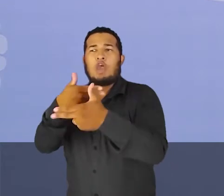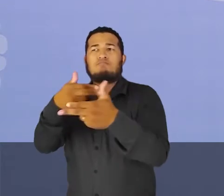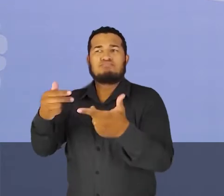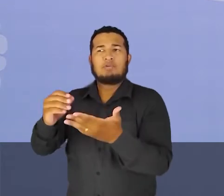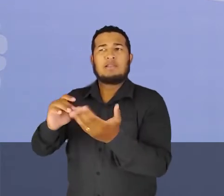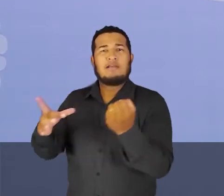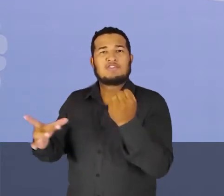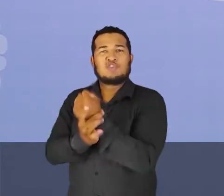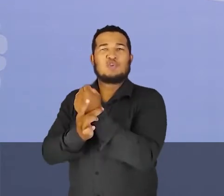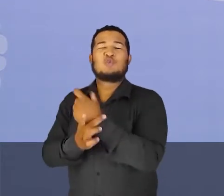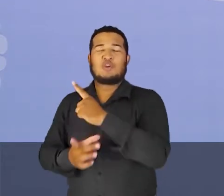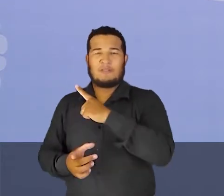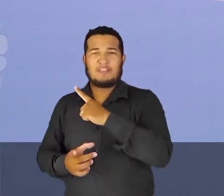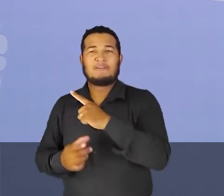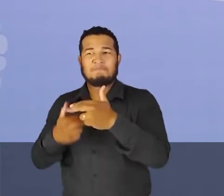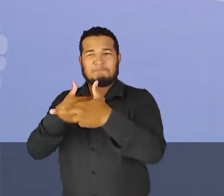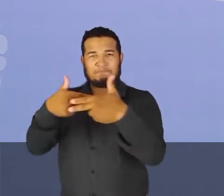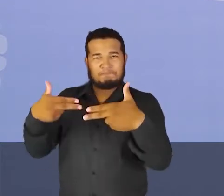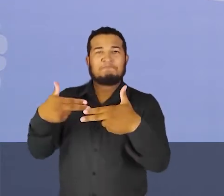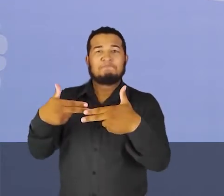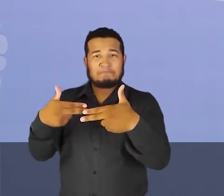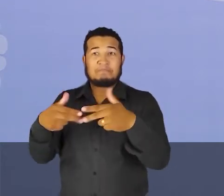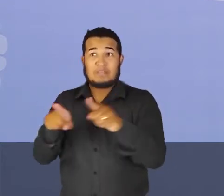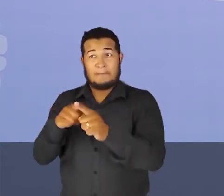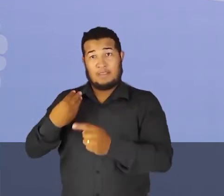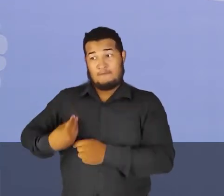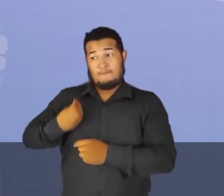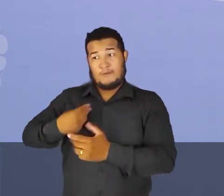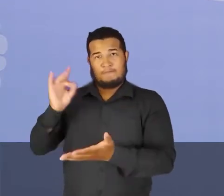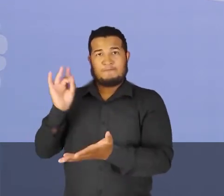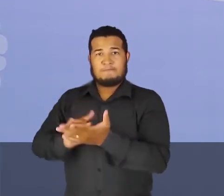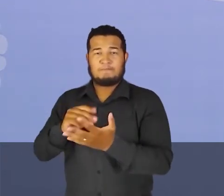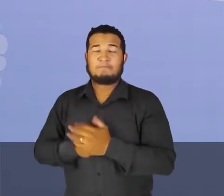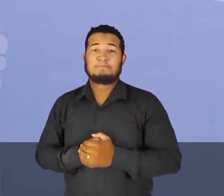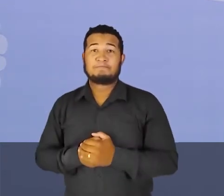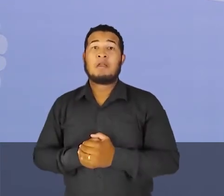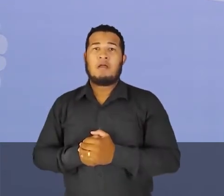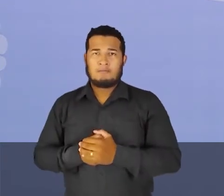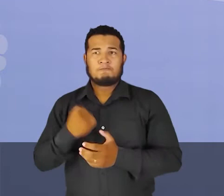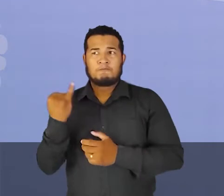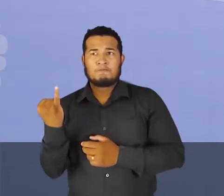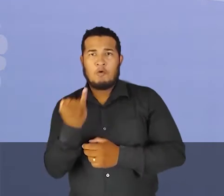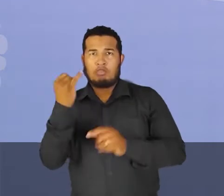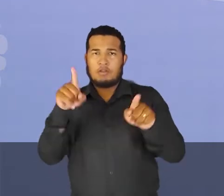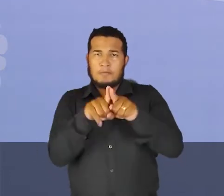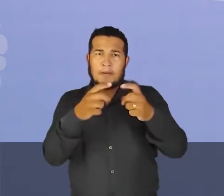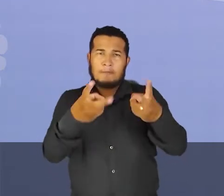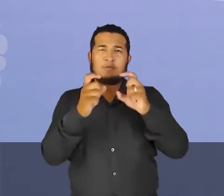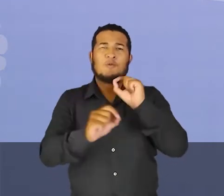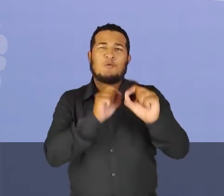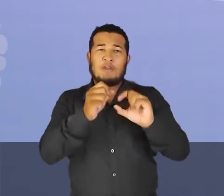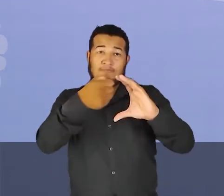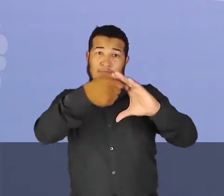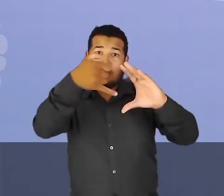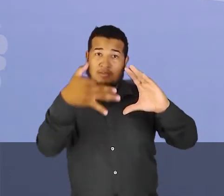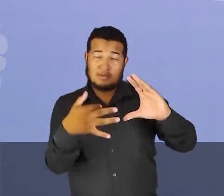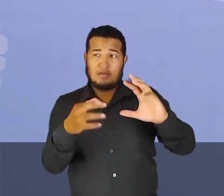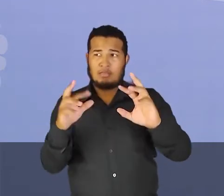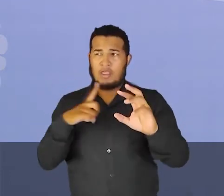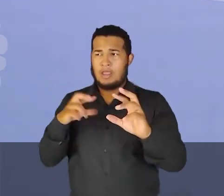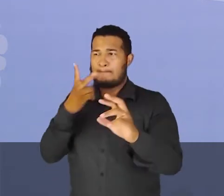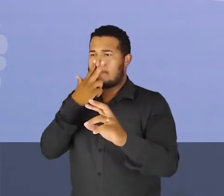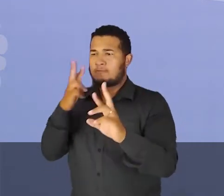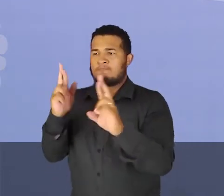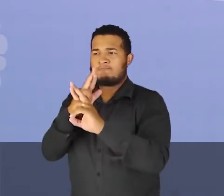também financeira dos bens, né, e da própria existência. E aí é importante então perceber que essas características